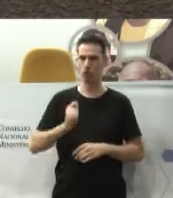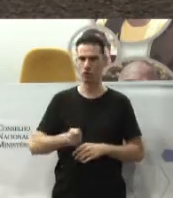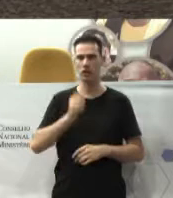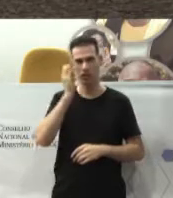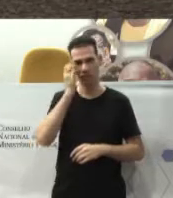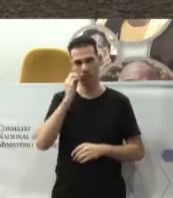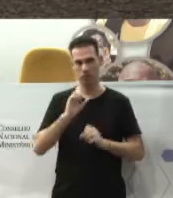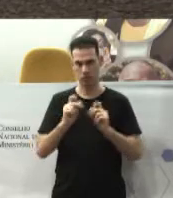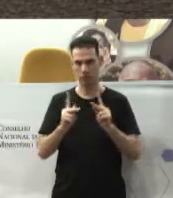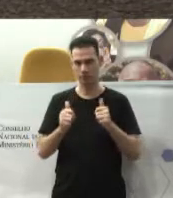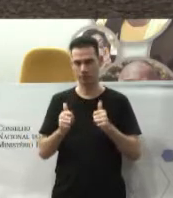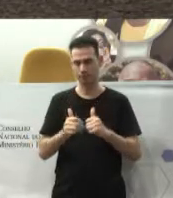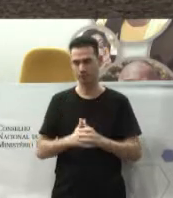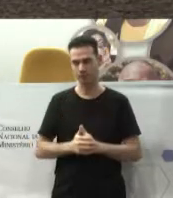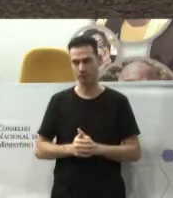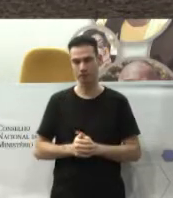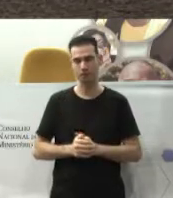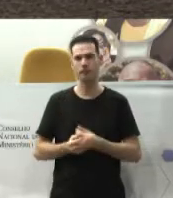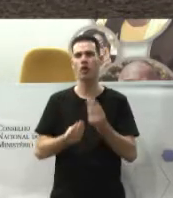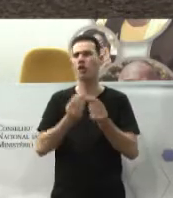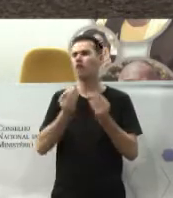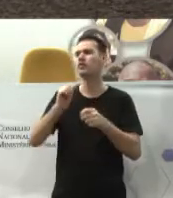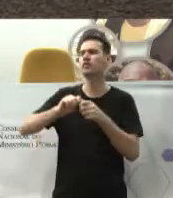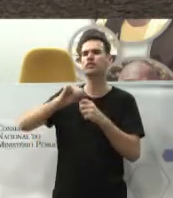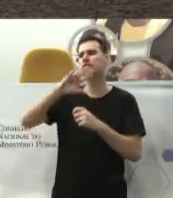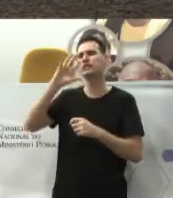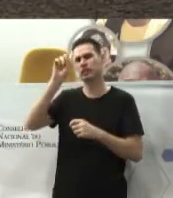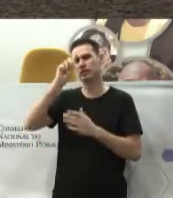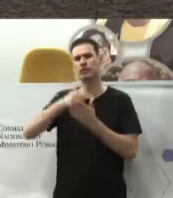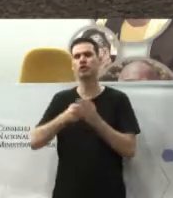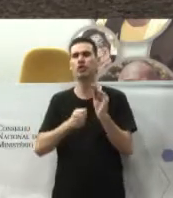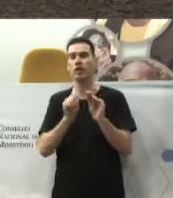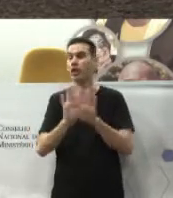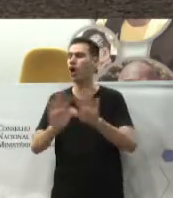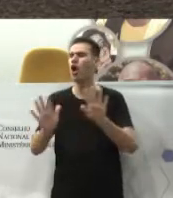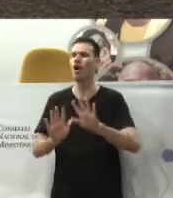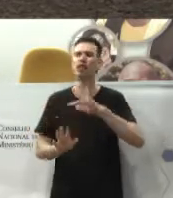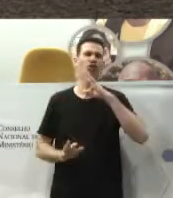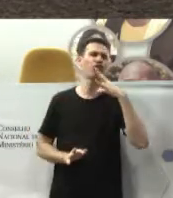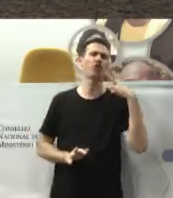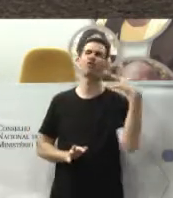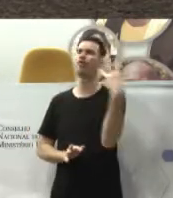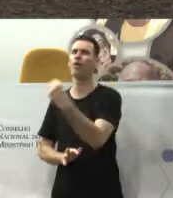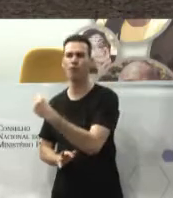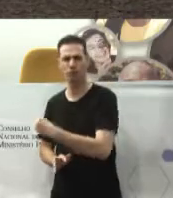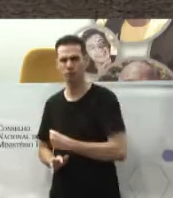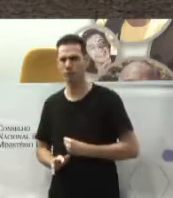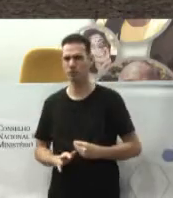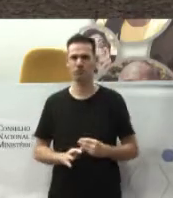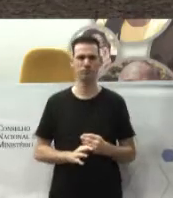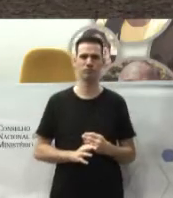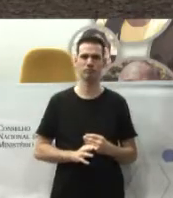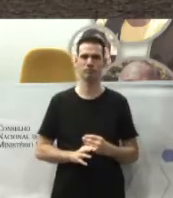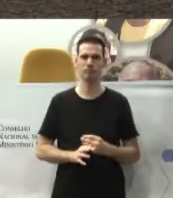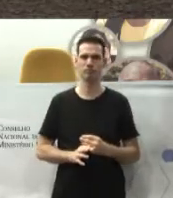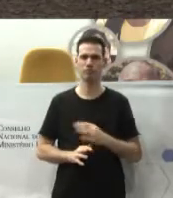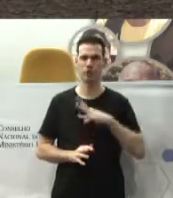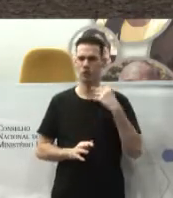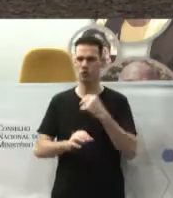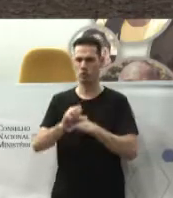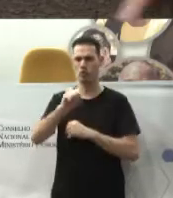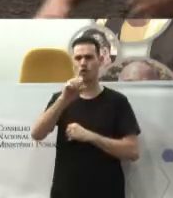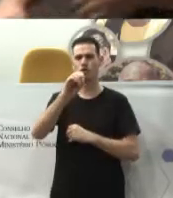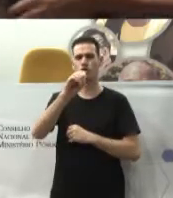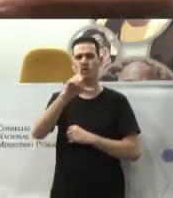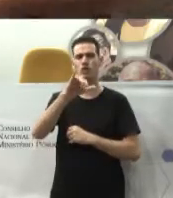como uma autocrítica. O que os juízes fizeram? Simplificaram. Disseram o seguinte: é todo mundo solidário. Isso foi uma